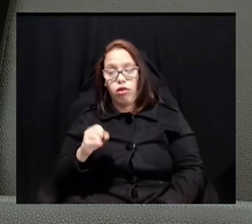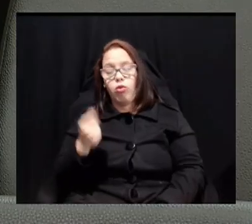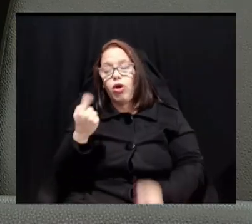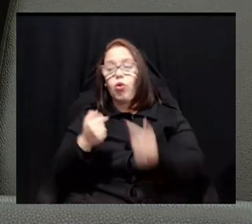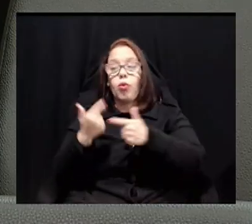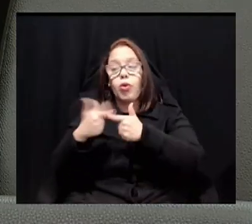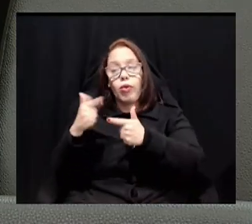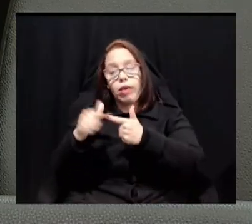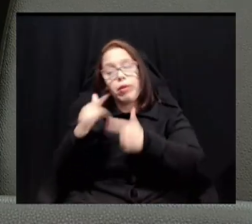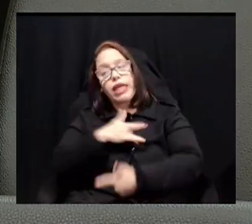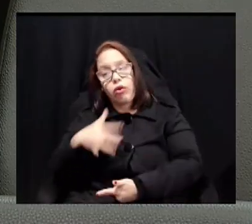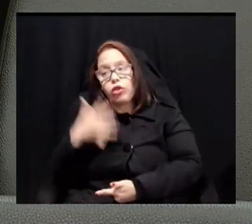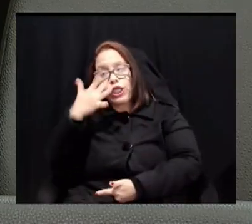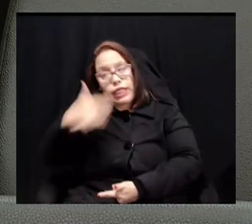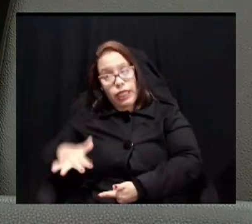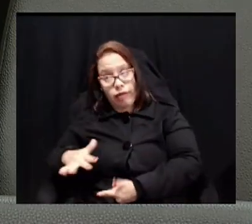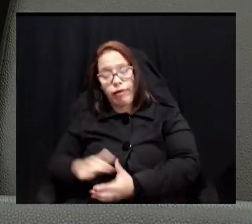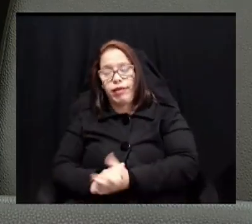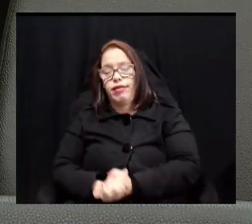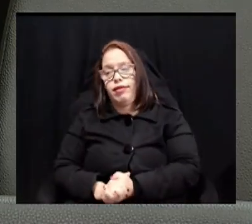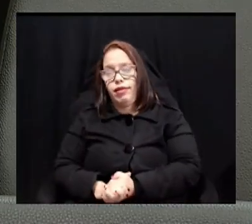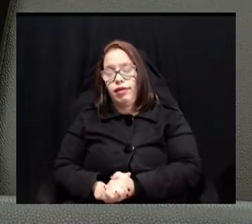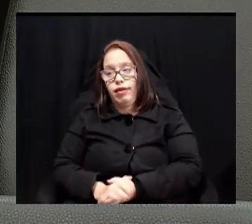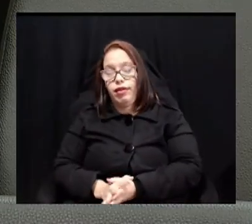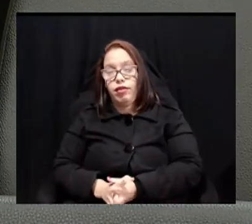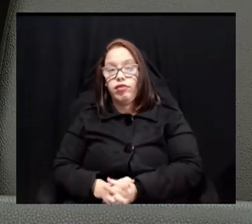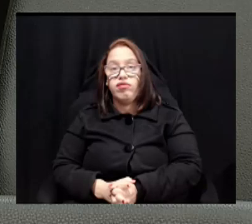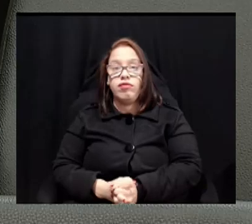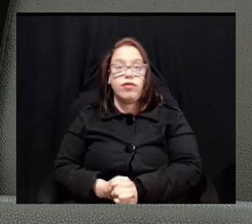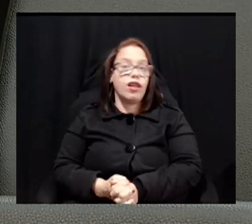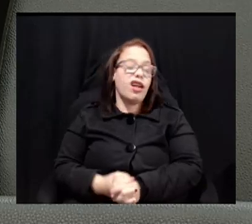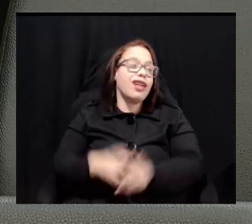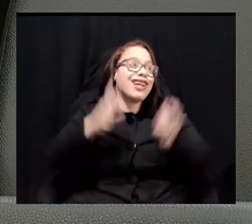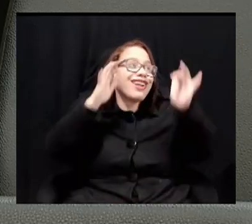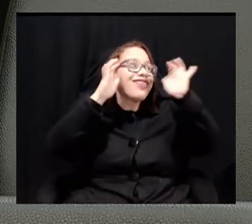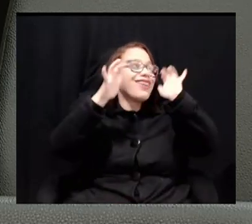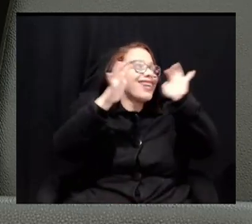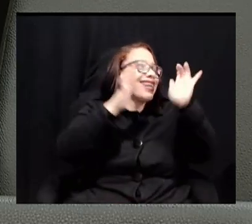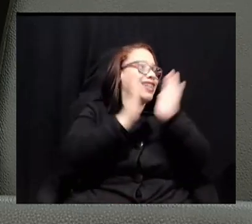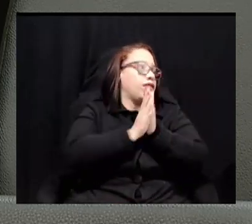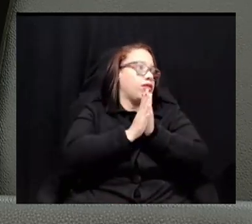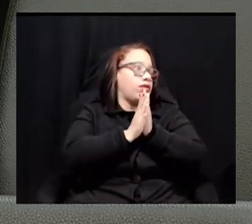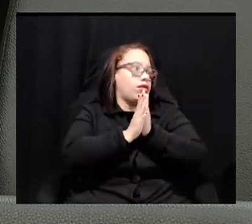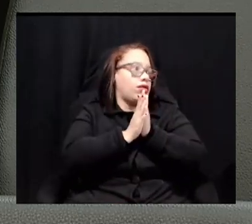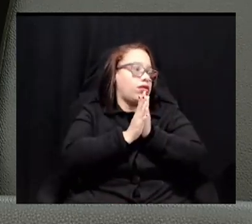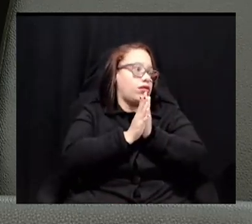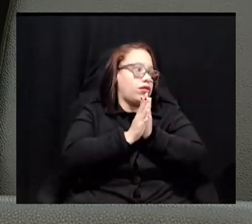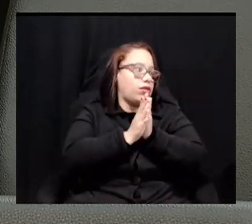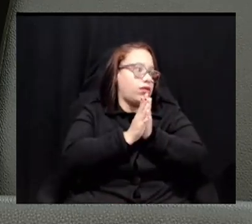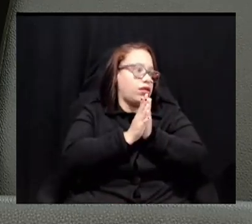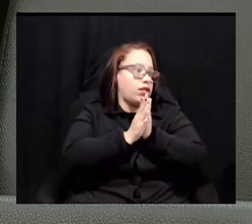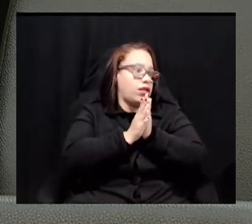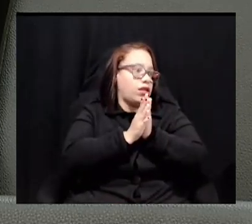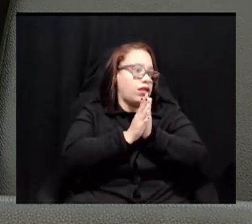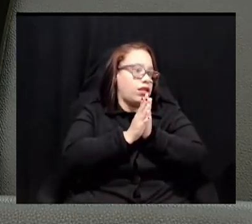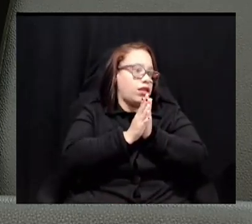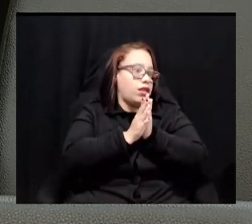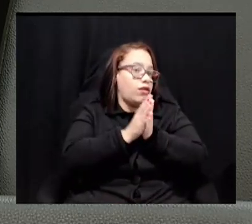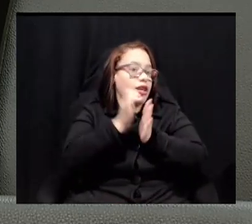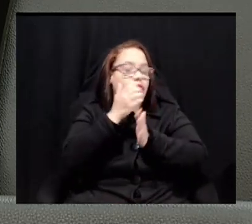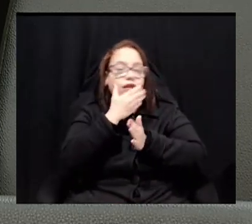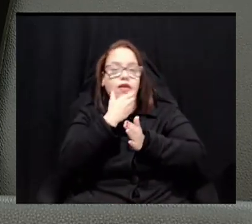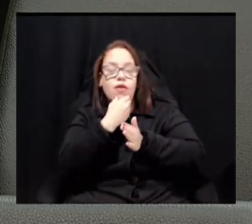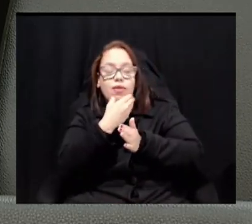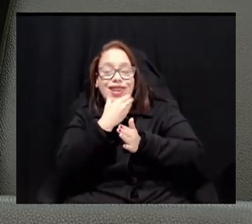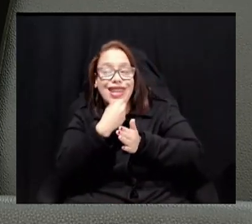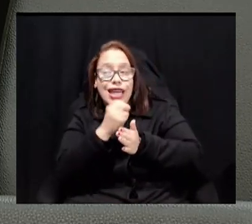na gestação, ela já está idealizando, ela já está sonhando. Então, quando vem a questão de ser, vai ser um menino, ela já está